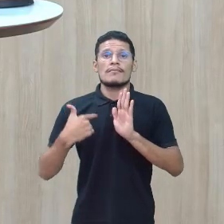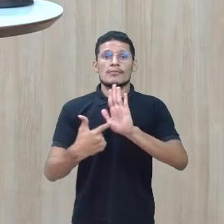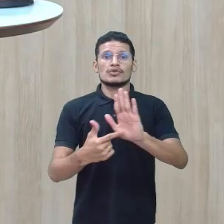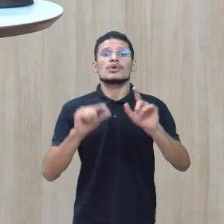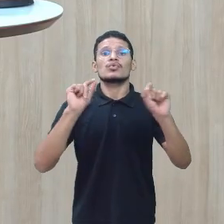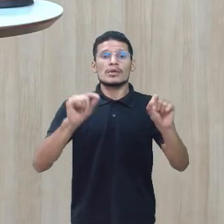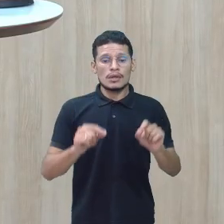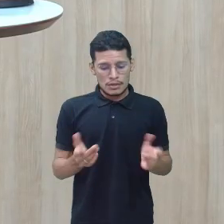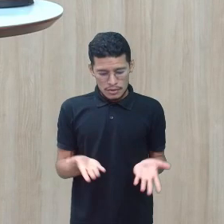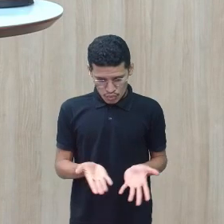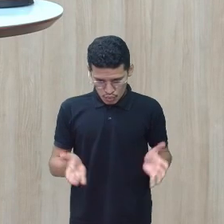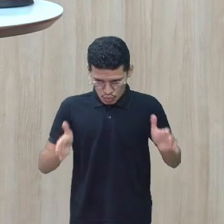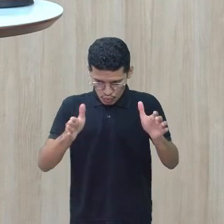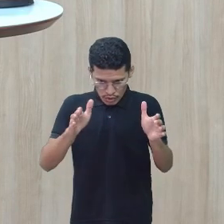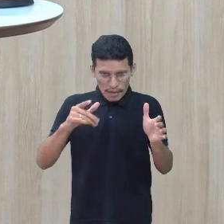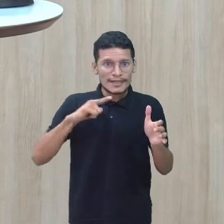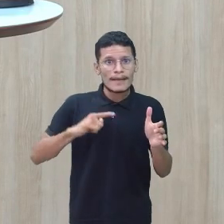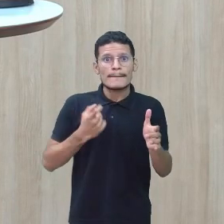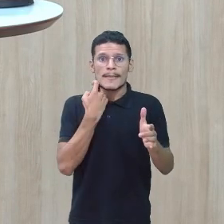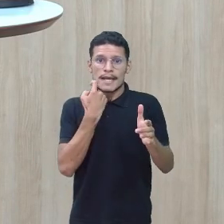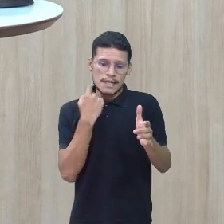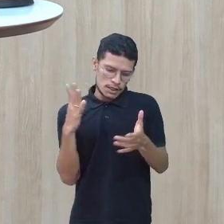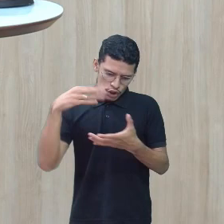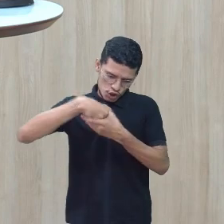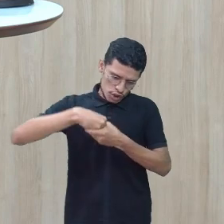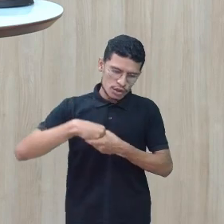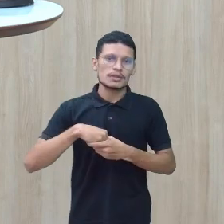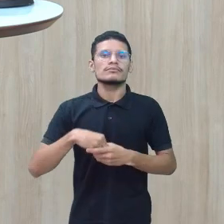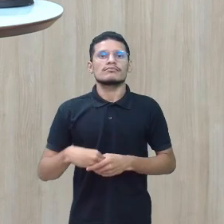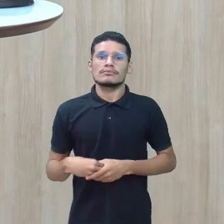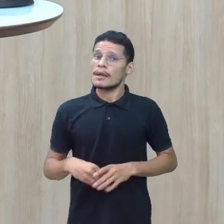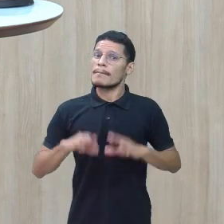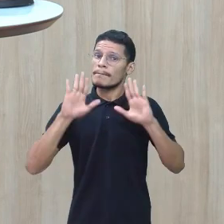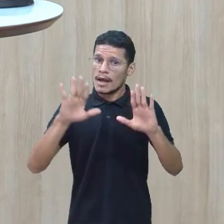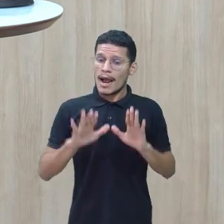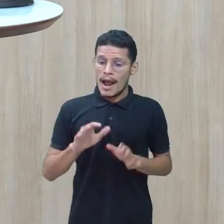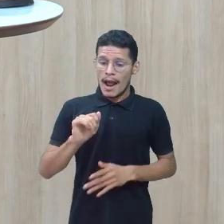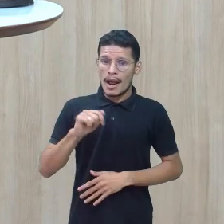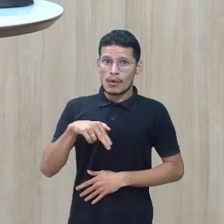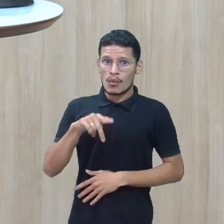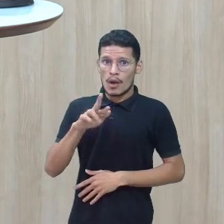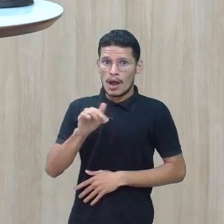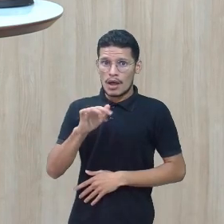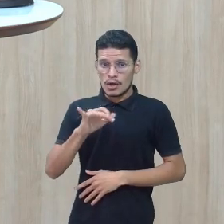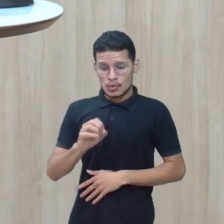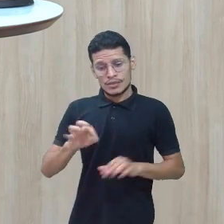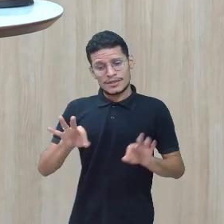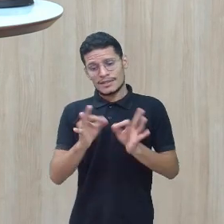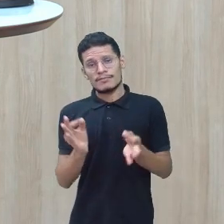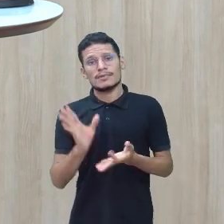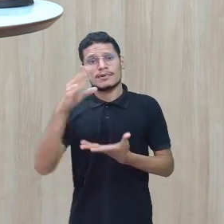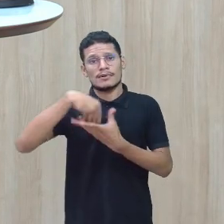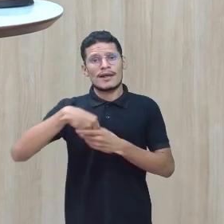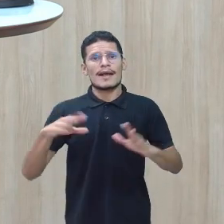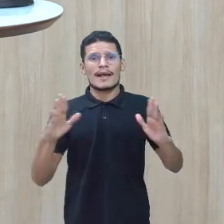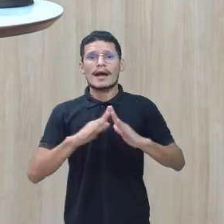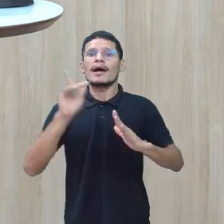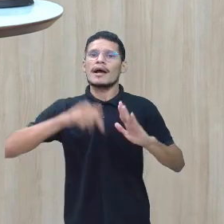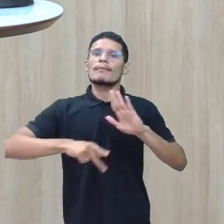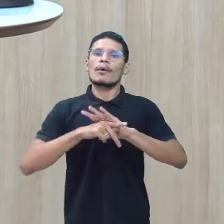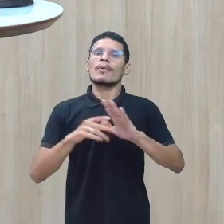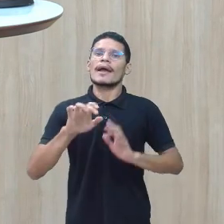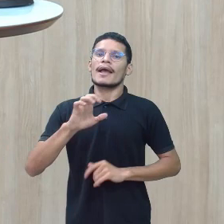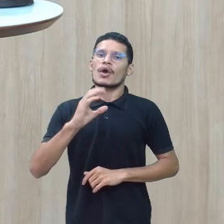peixinhos. Hoje eu não consegui trazer para vocês, mas um aquário simplesinho que temos em casa é um ecossistema